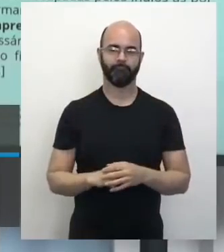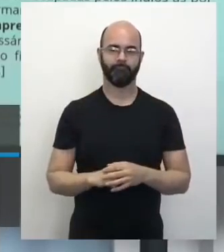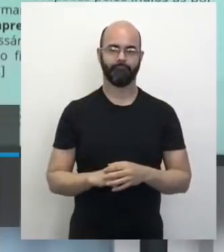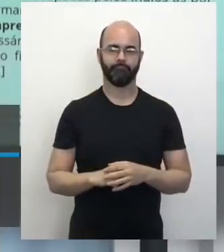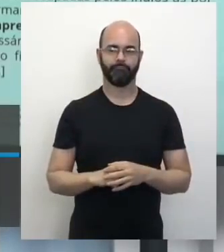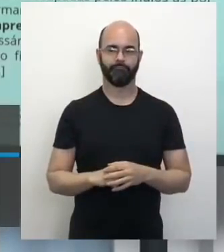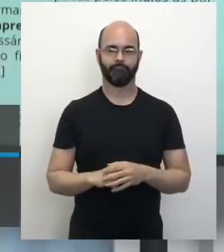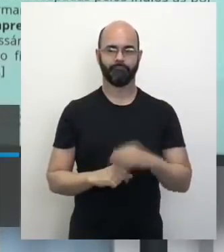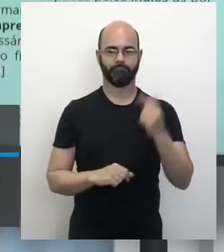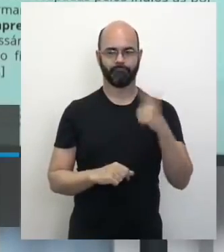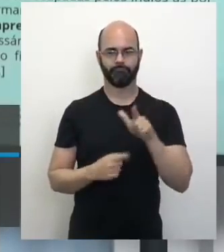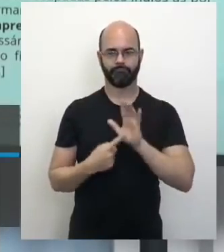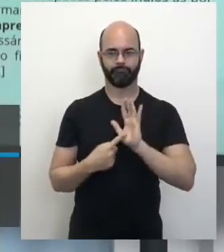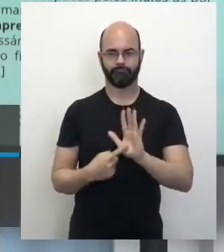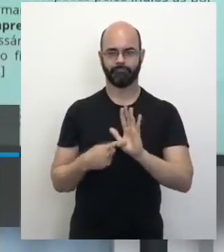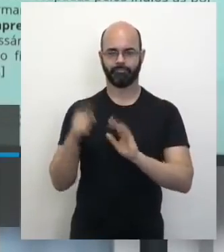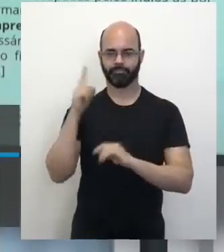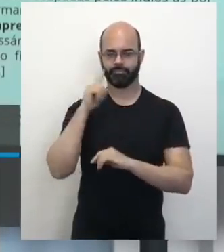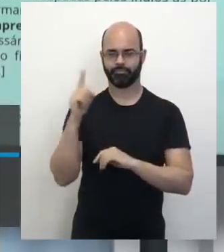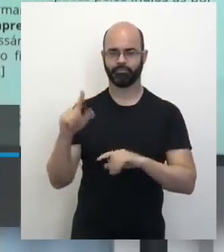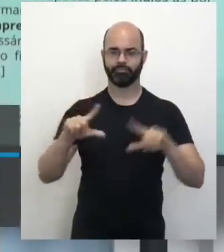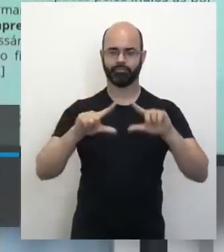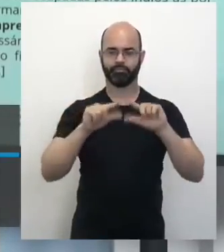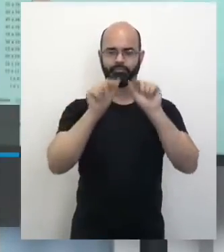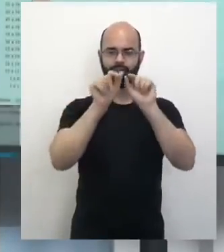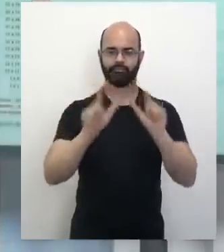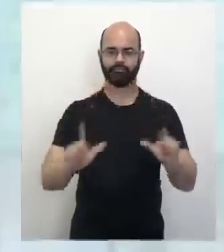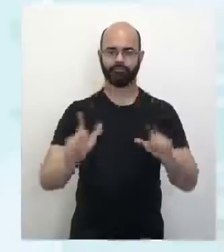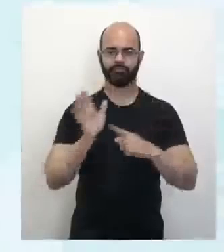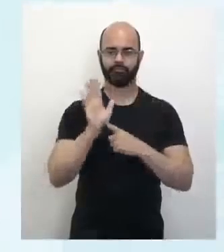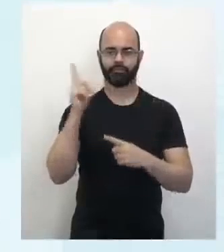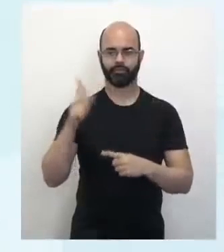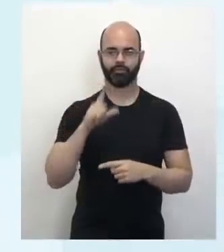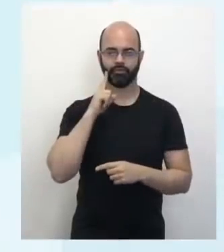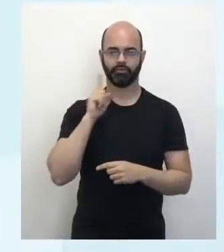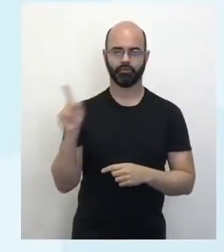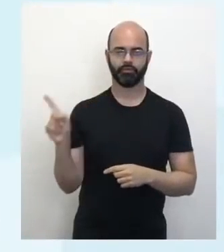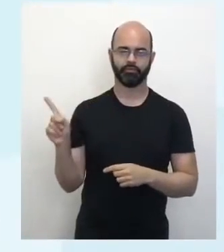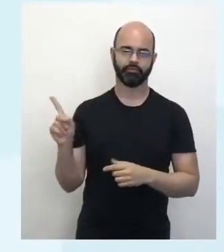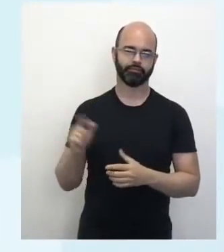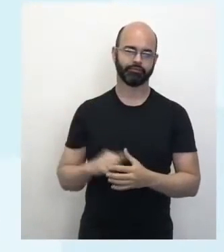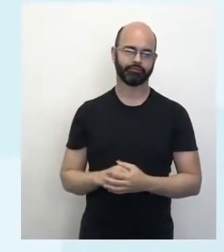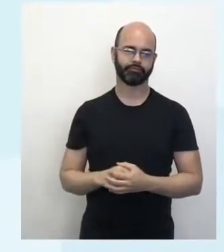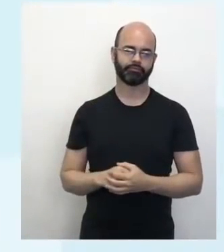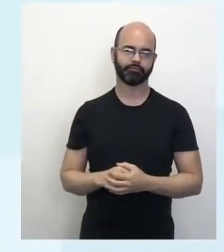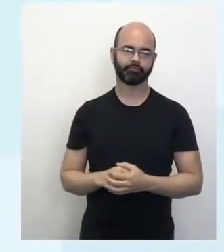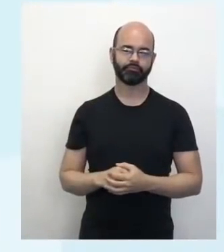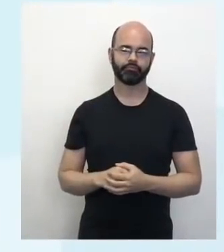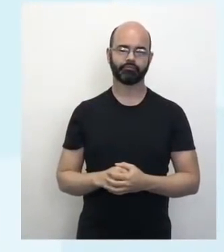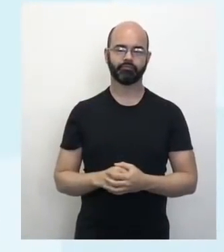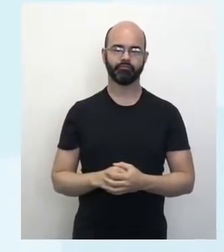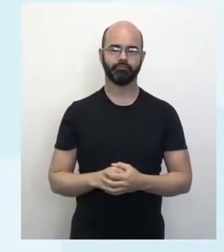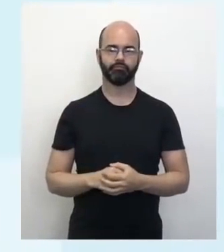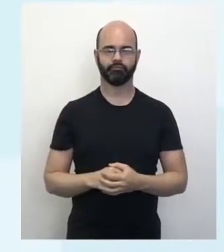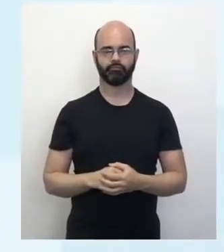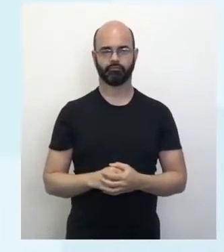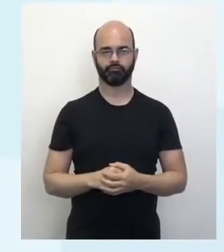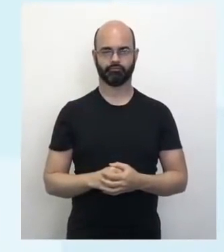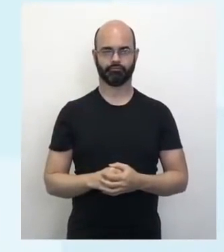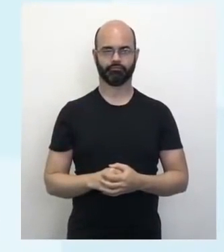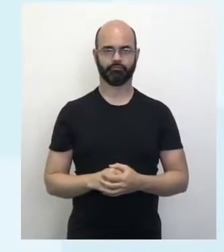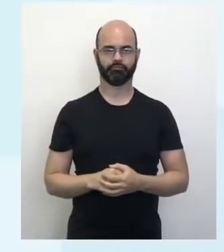por gentileza de novo a pirâmide, a gente vai observar, né, quando a gente observa a pirâmide, a gente vai ver